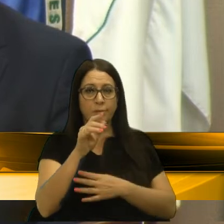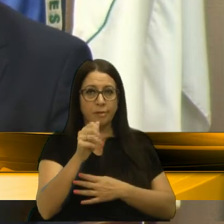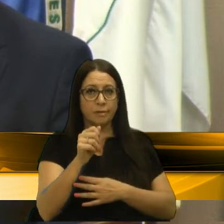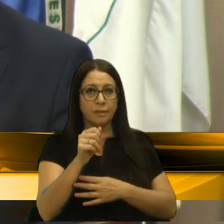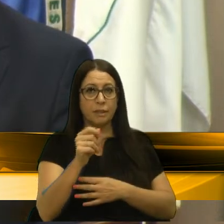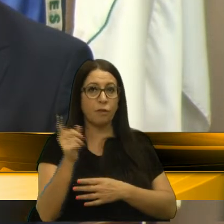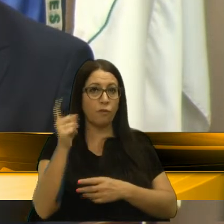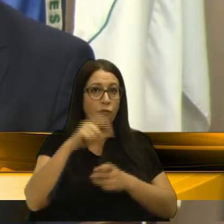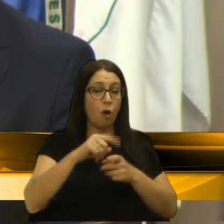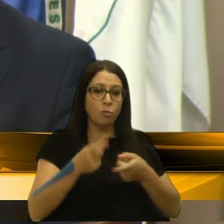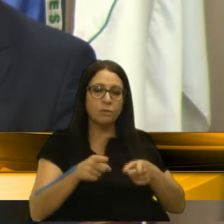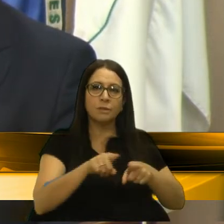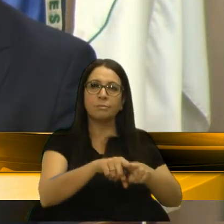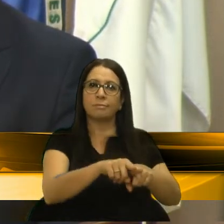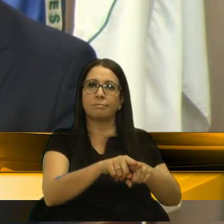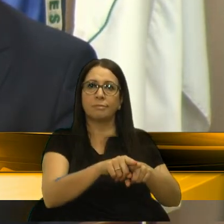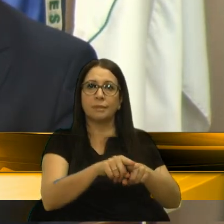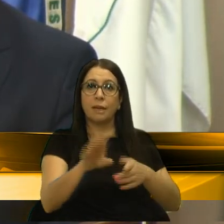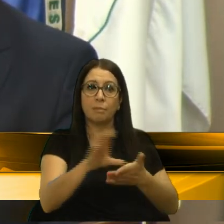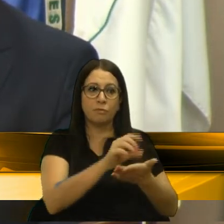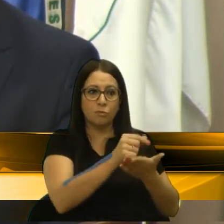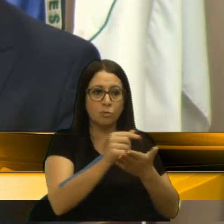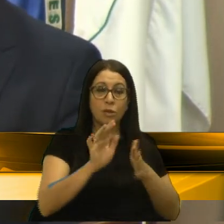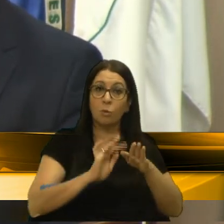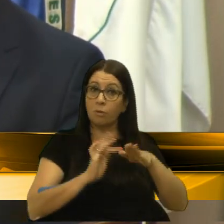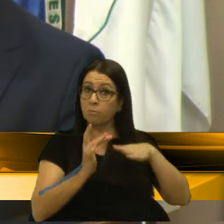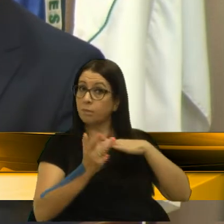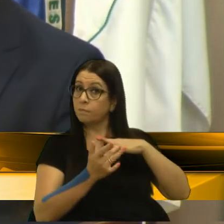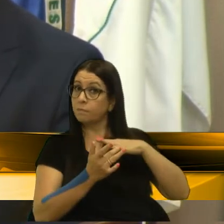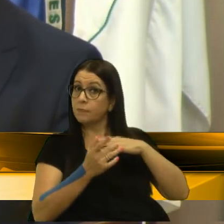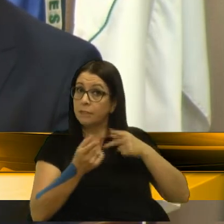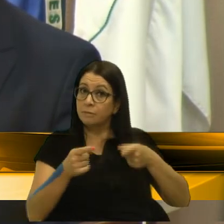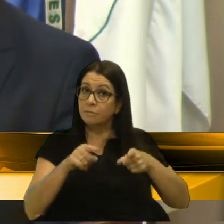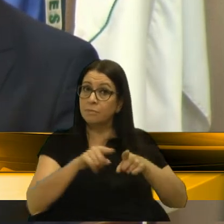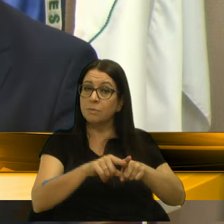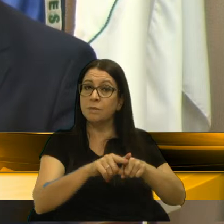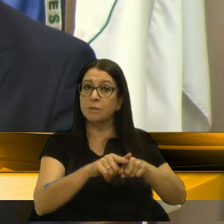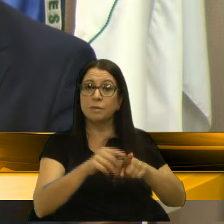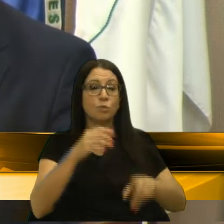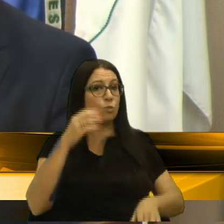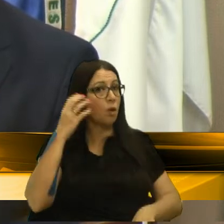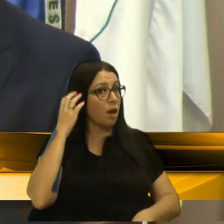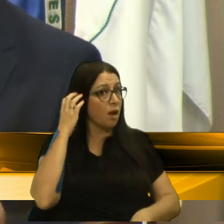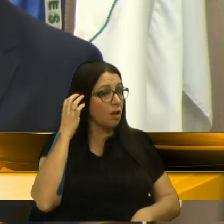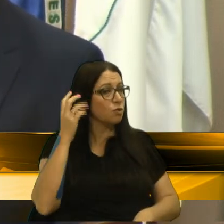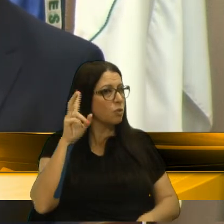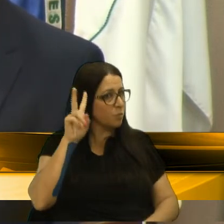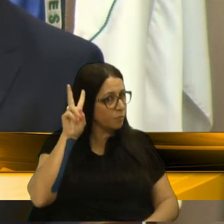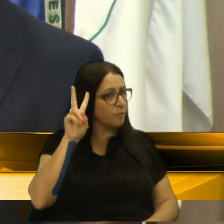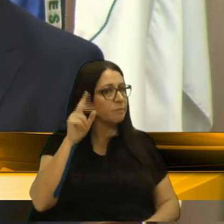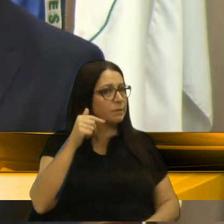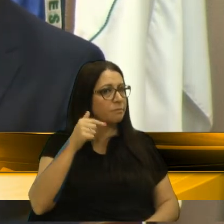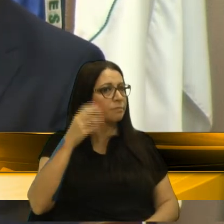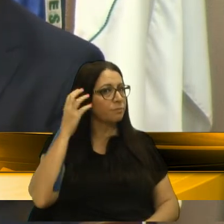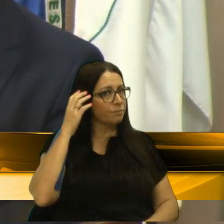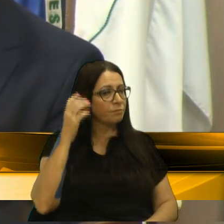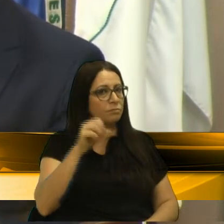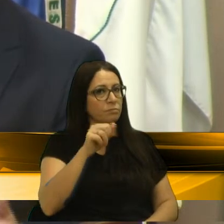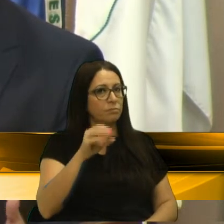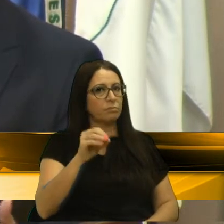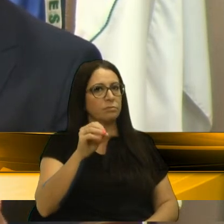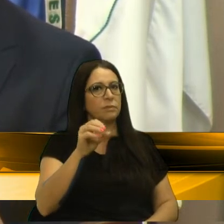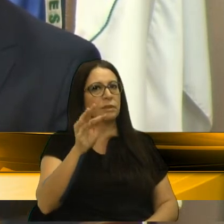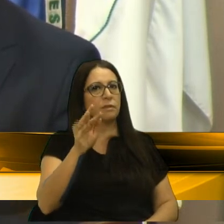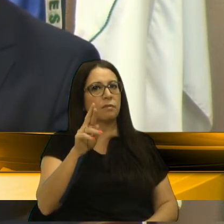suas parcerias, os seus investimentos com a mídia, as suas parcerias com as emissoras de rádio. Eu me lembro quando trabalhava na Rádio São Francisco, haviam